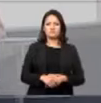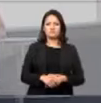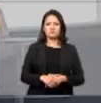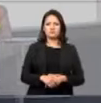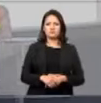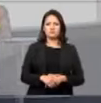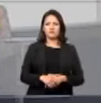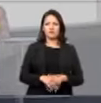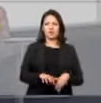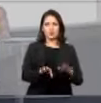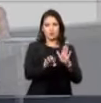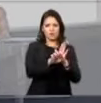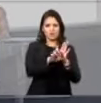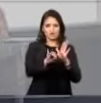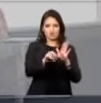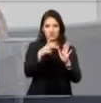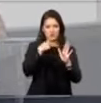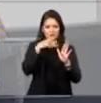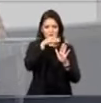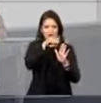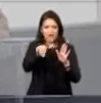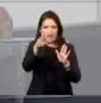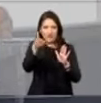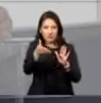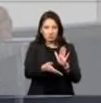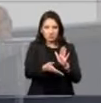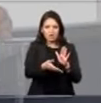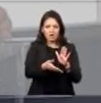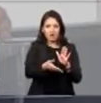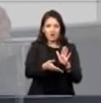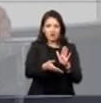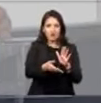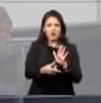um edital antes desse edital,